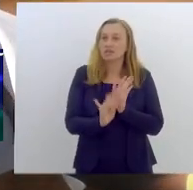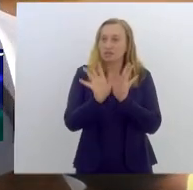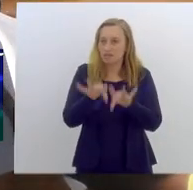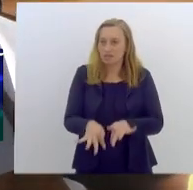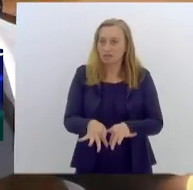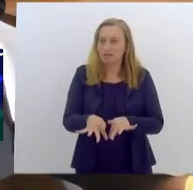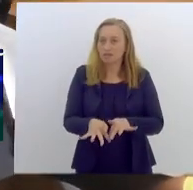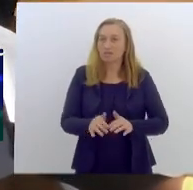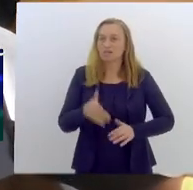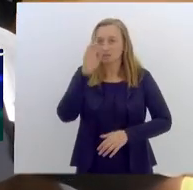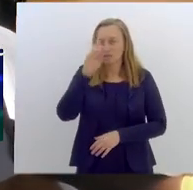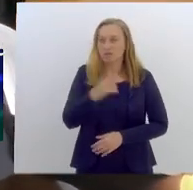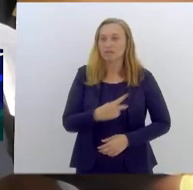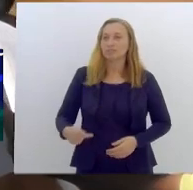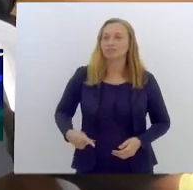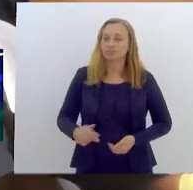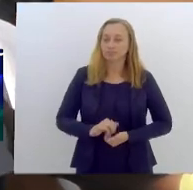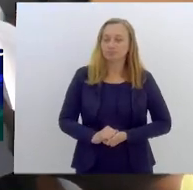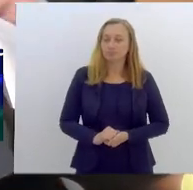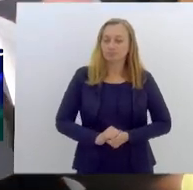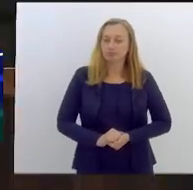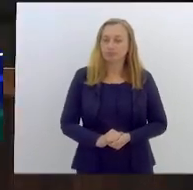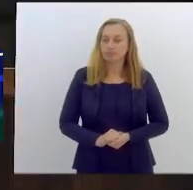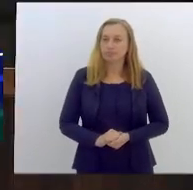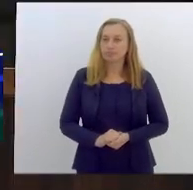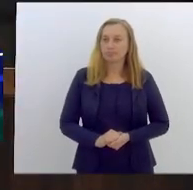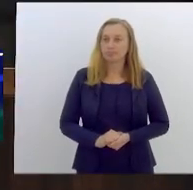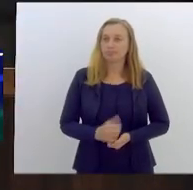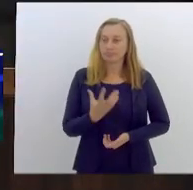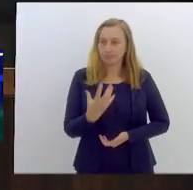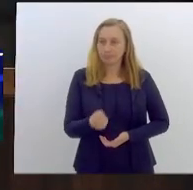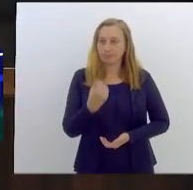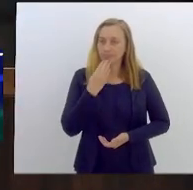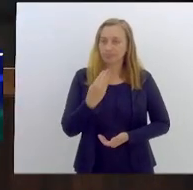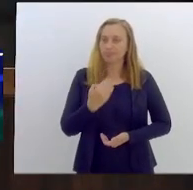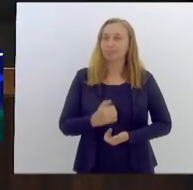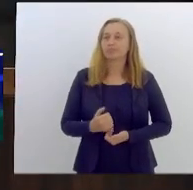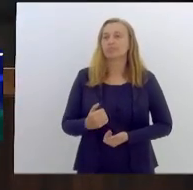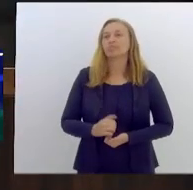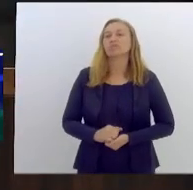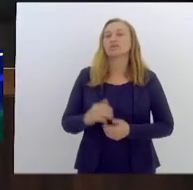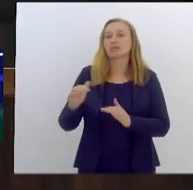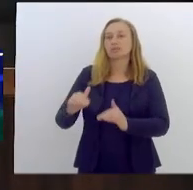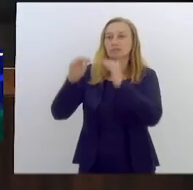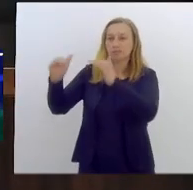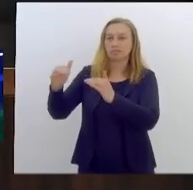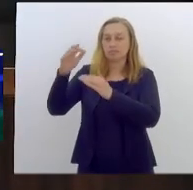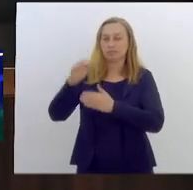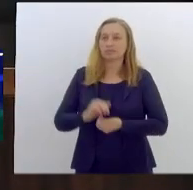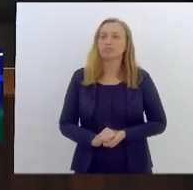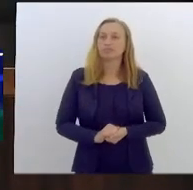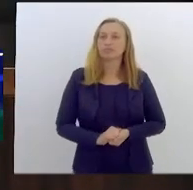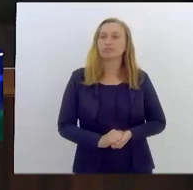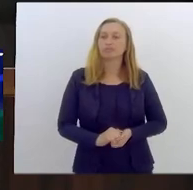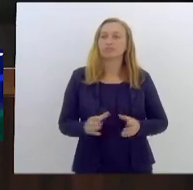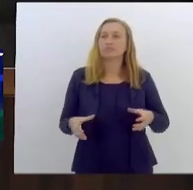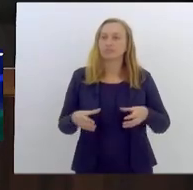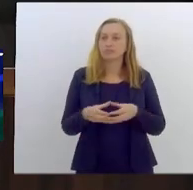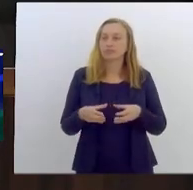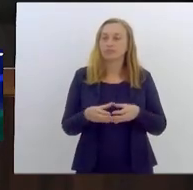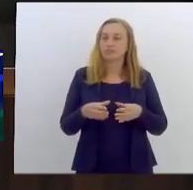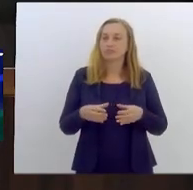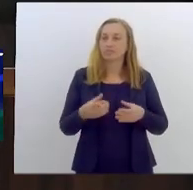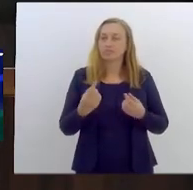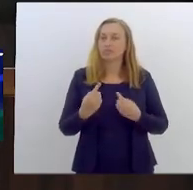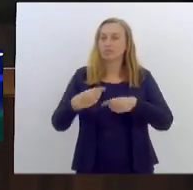de redação, senhor presidente. Presidência, defere pedido de Vossa Excelência. Pela Comissão de